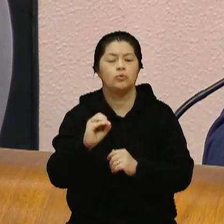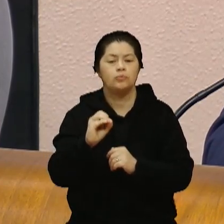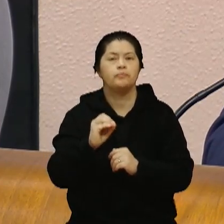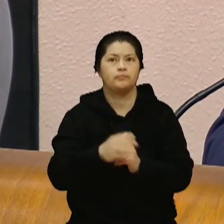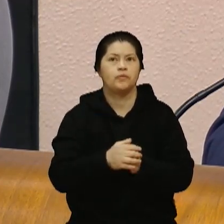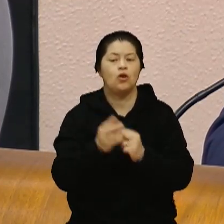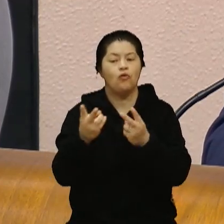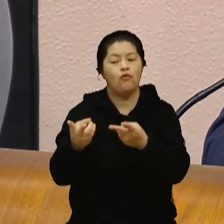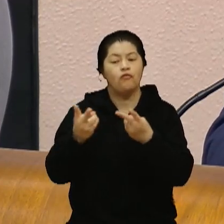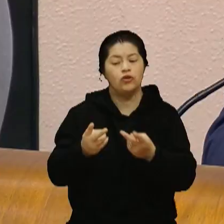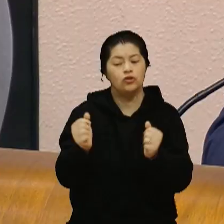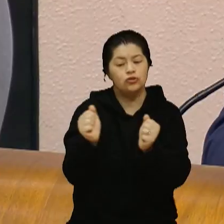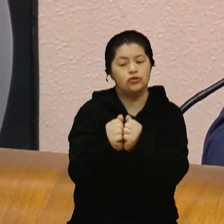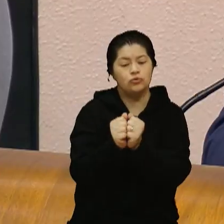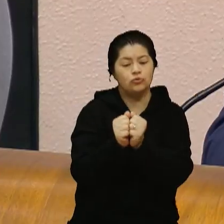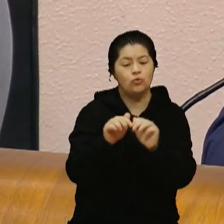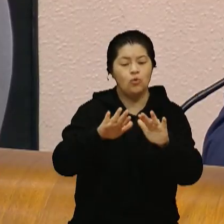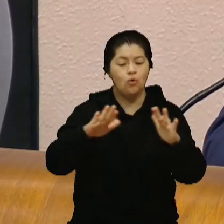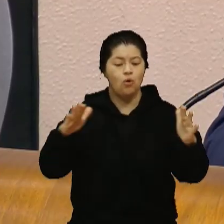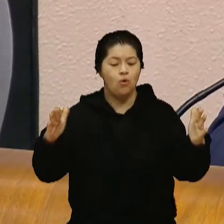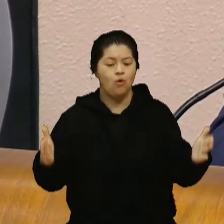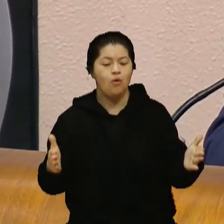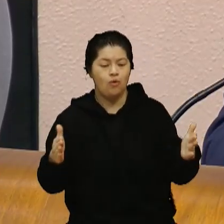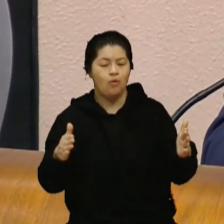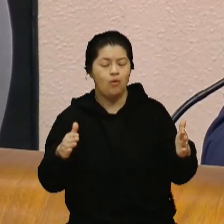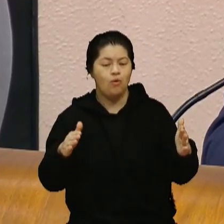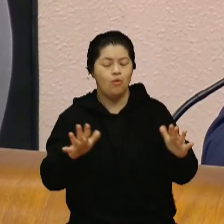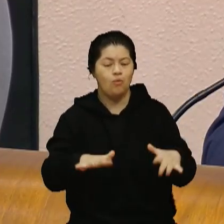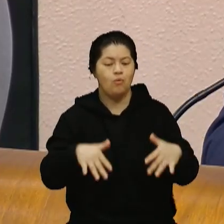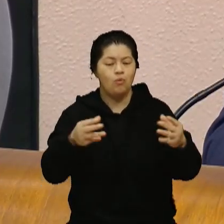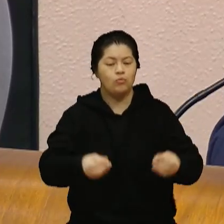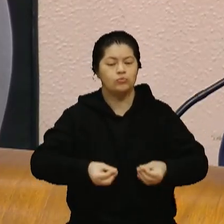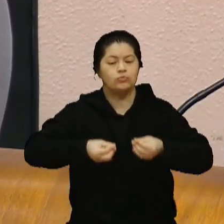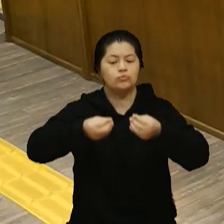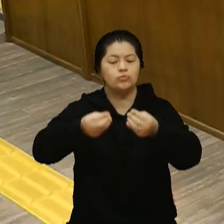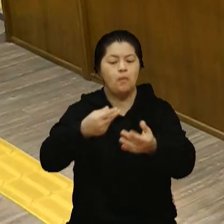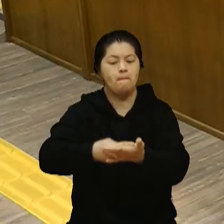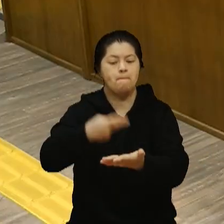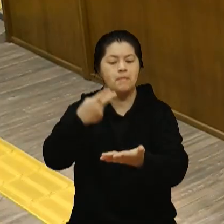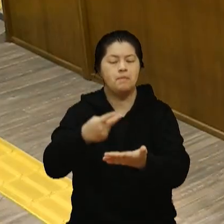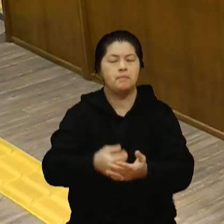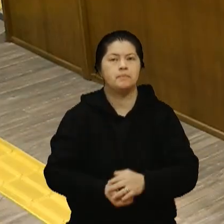convido para que, junto com os integrantes da mesa, a gente faça a entrega do prêmio.